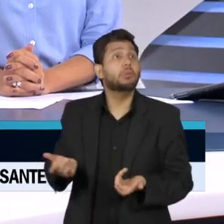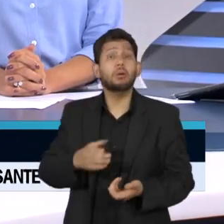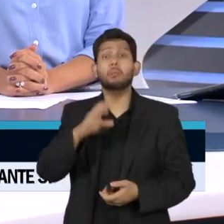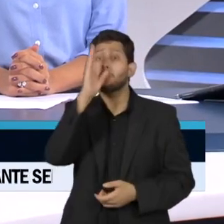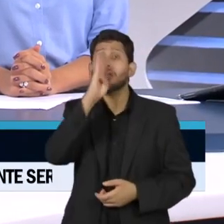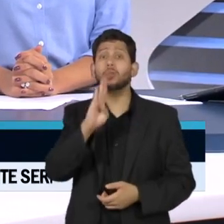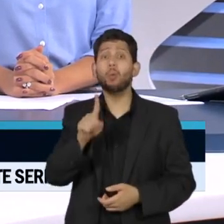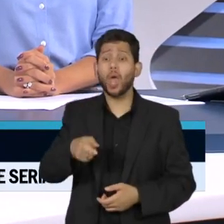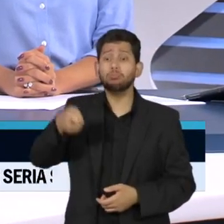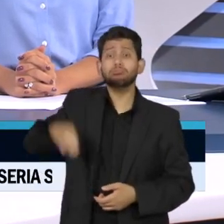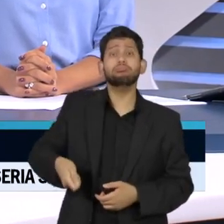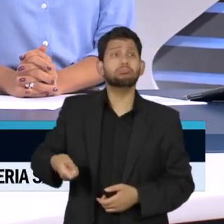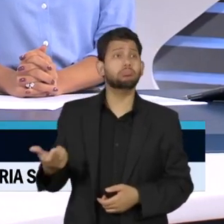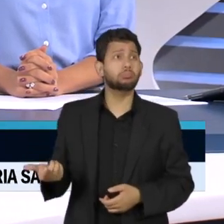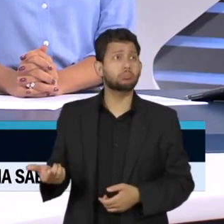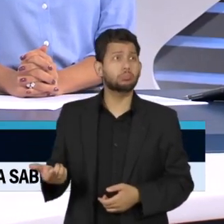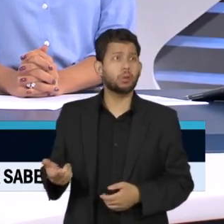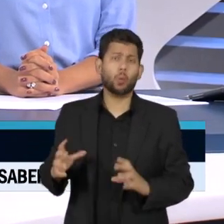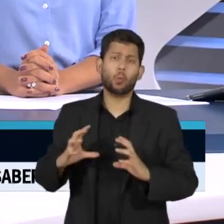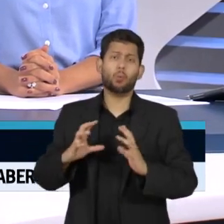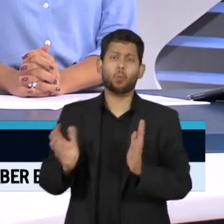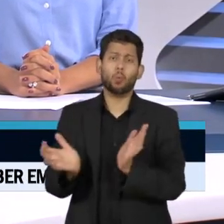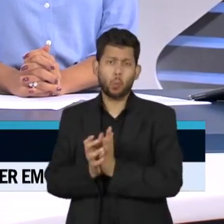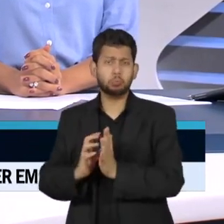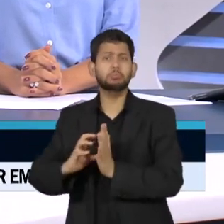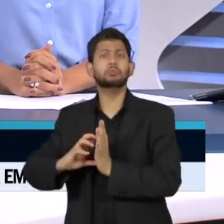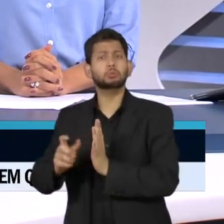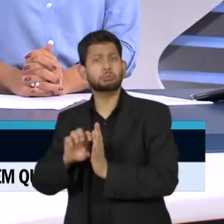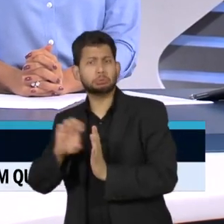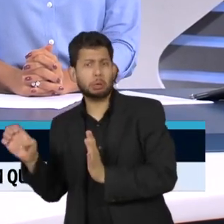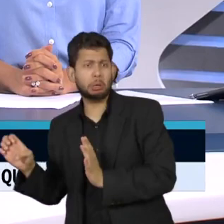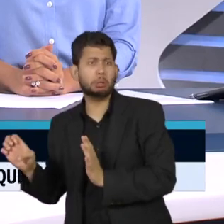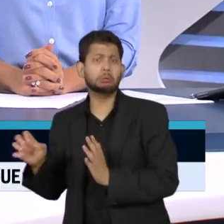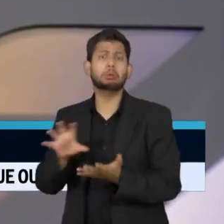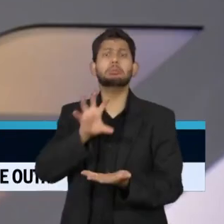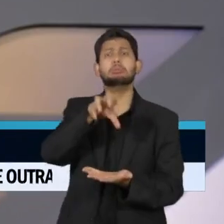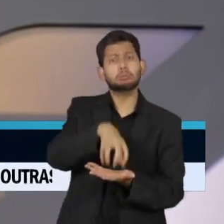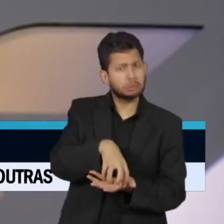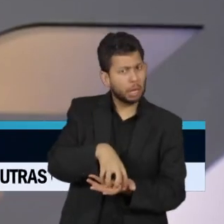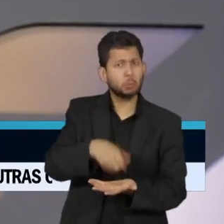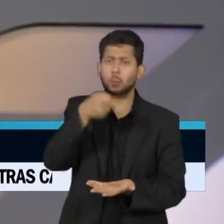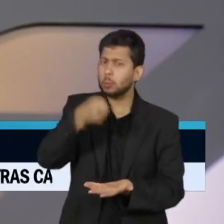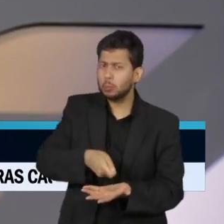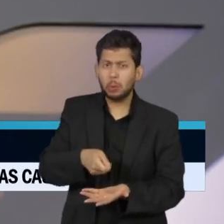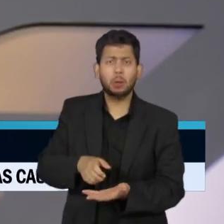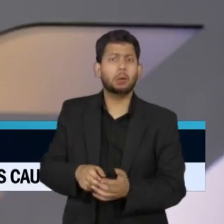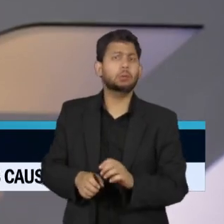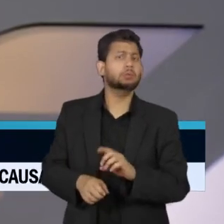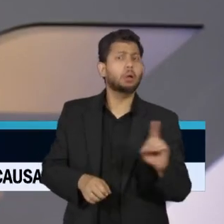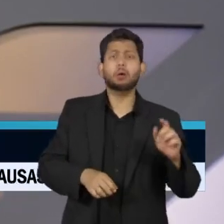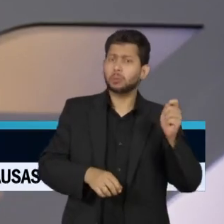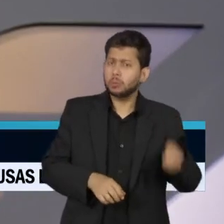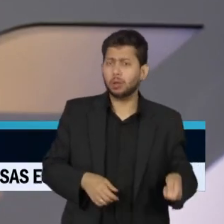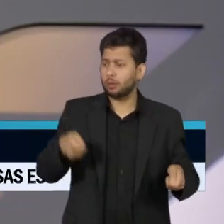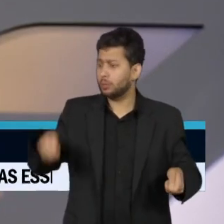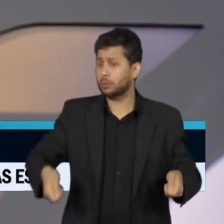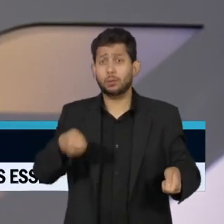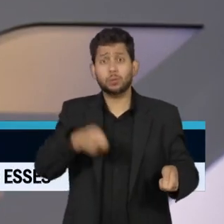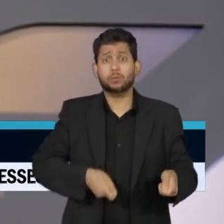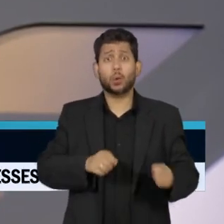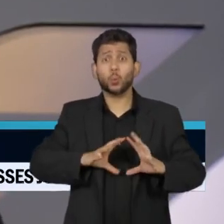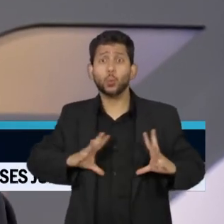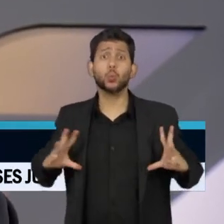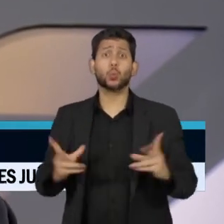autoritário. Os regimes de esquerda são autoritários, os regimes de centro são autoritários. Você tem situações